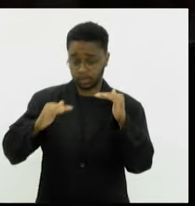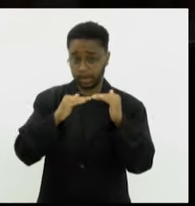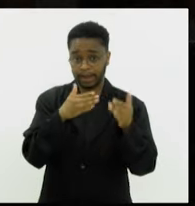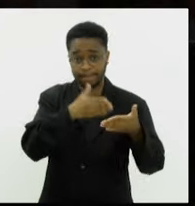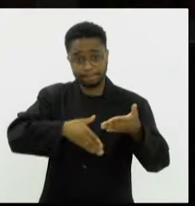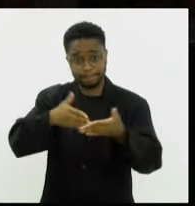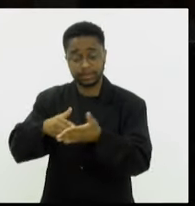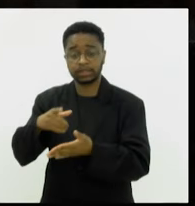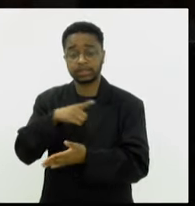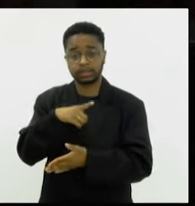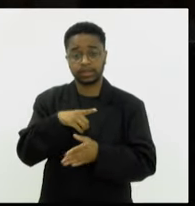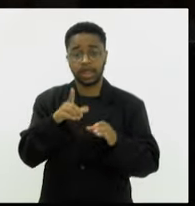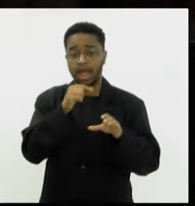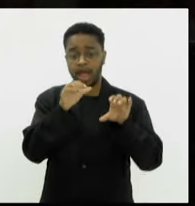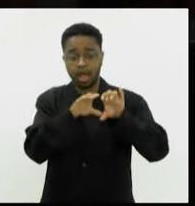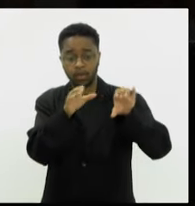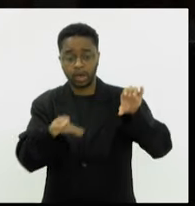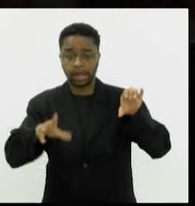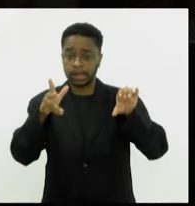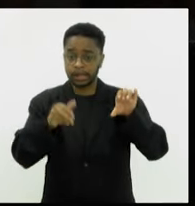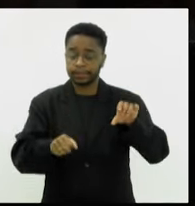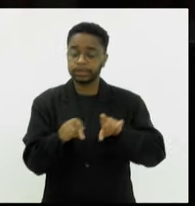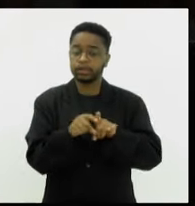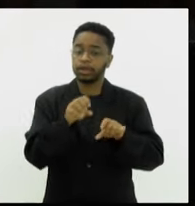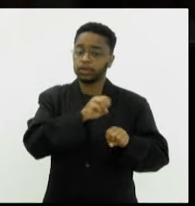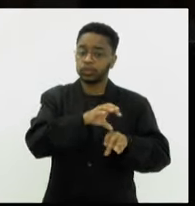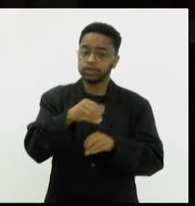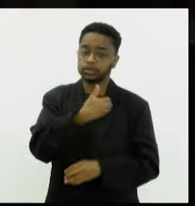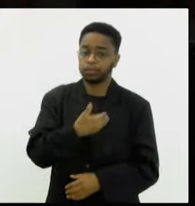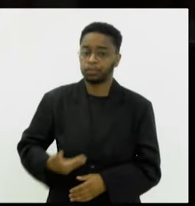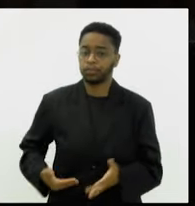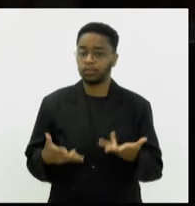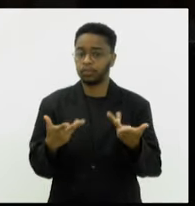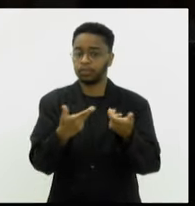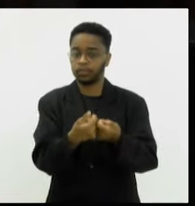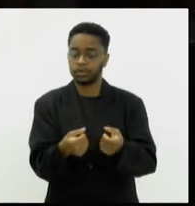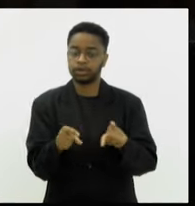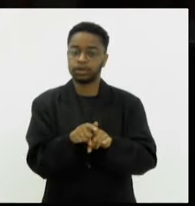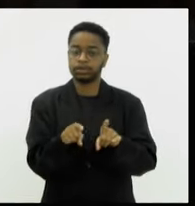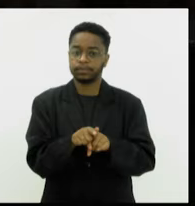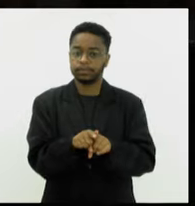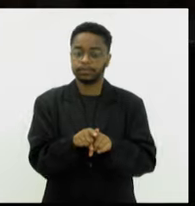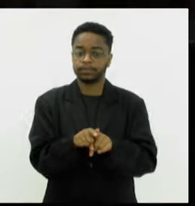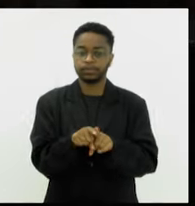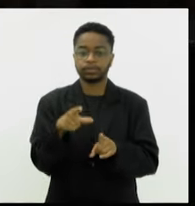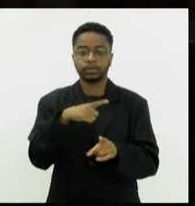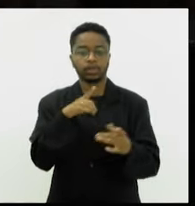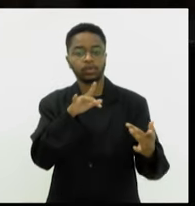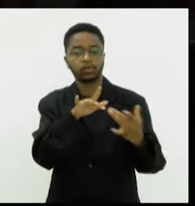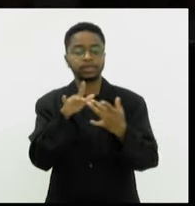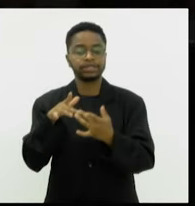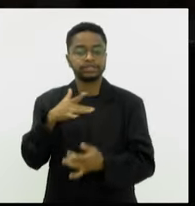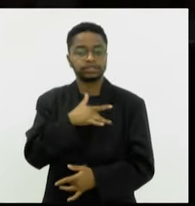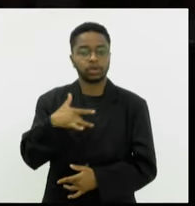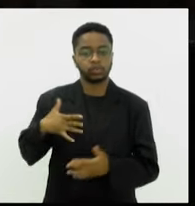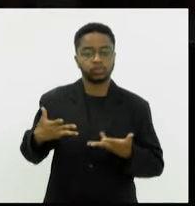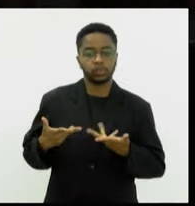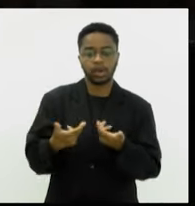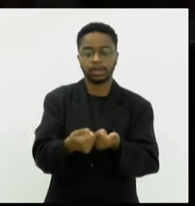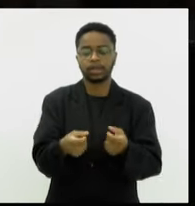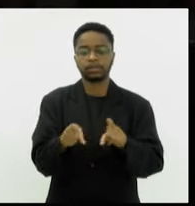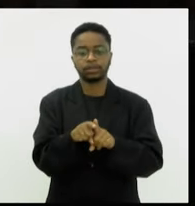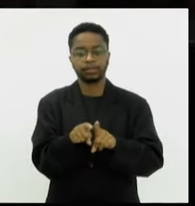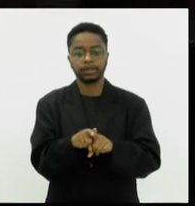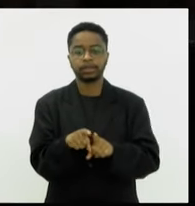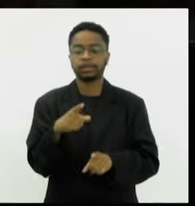tenha saneamento básico, que a gente tenha educação pública de qualidade, que a gente tenha acesso à saúde de qualidade, que a gente tenha